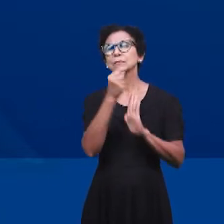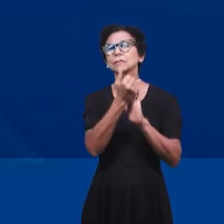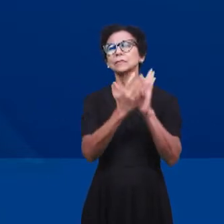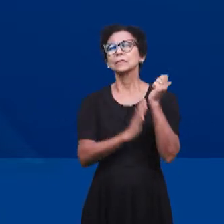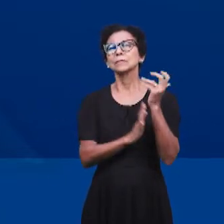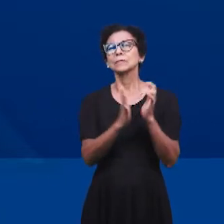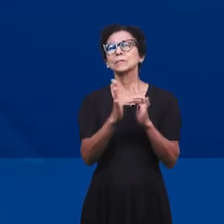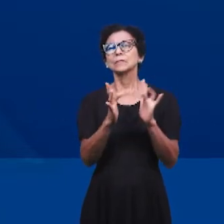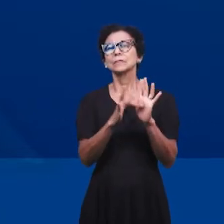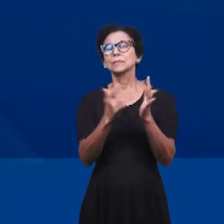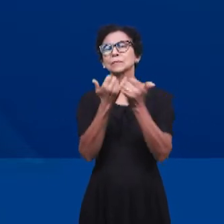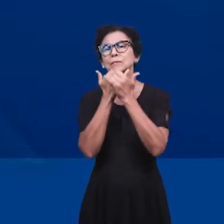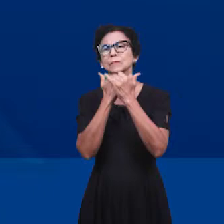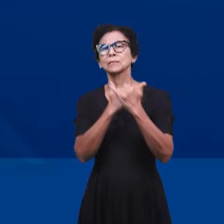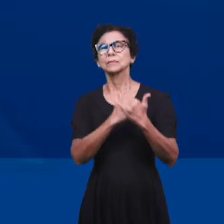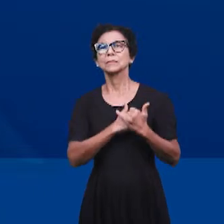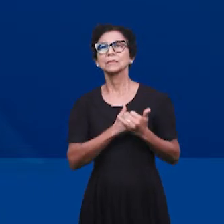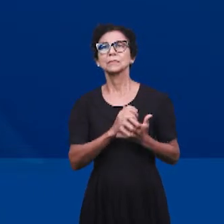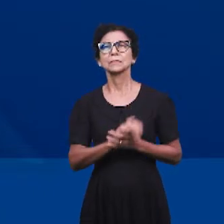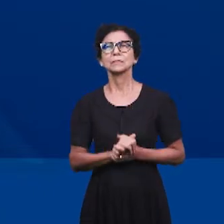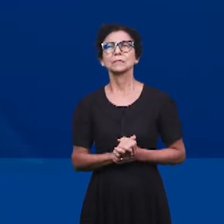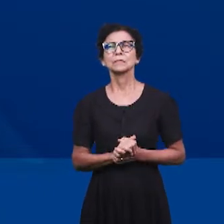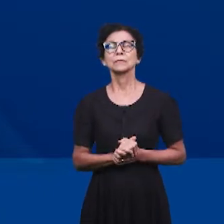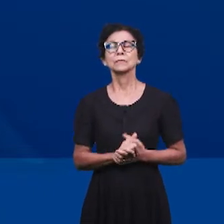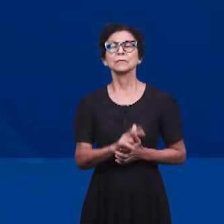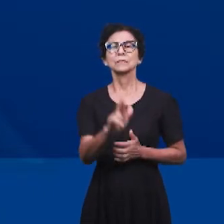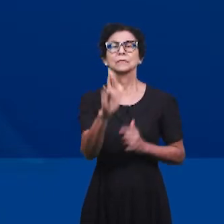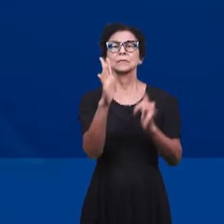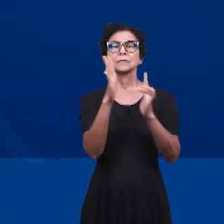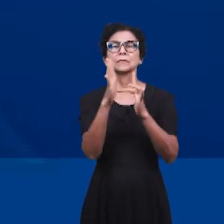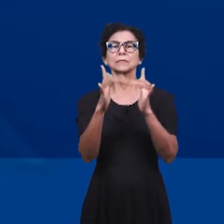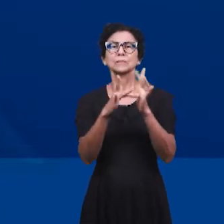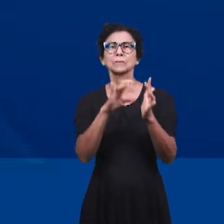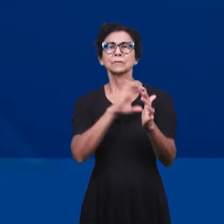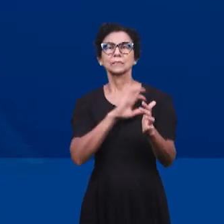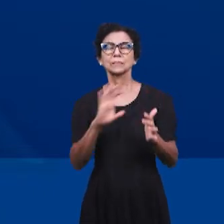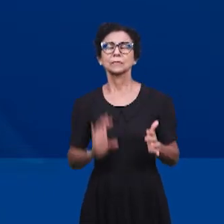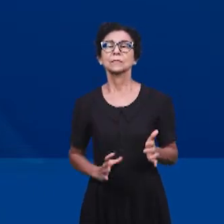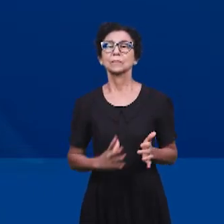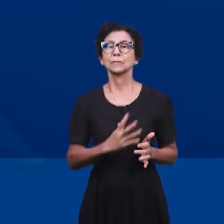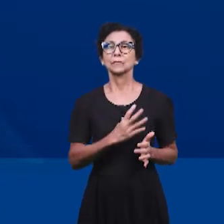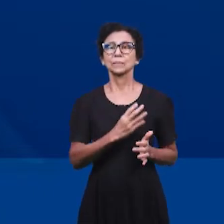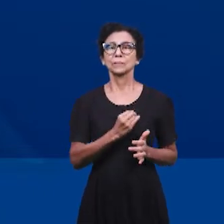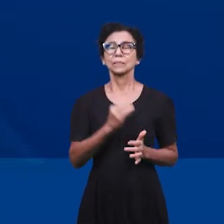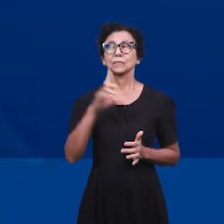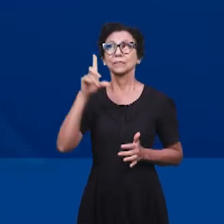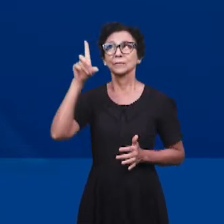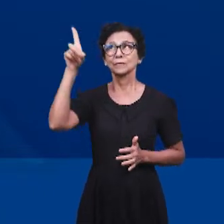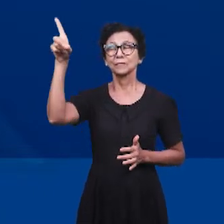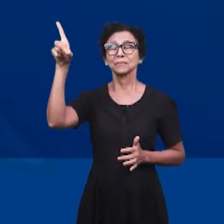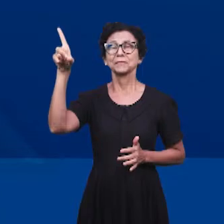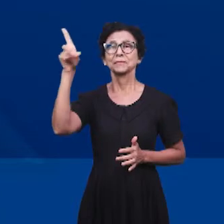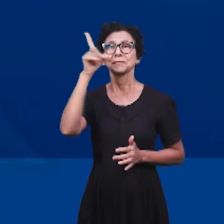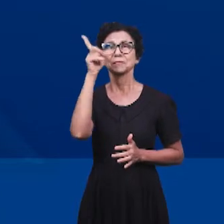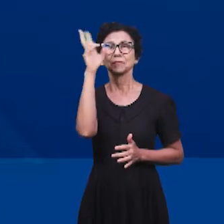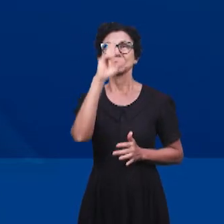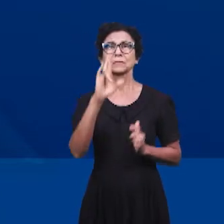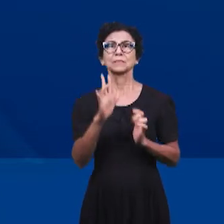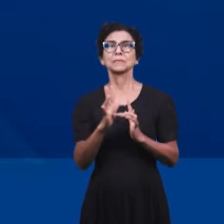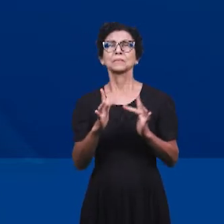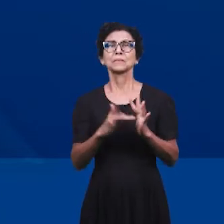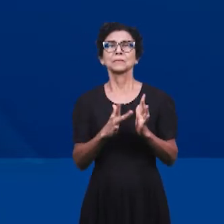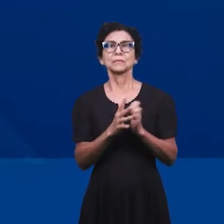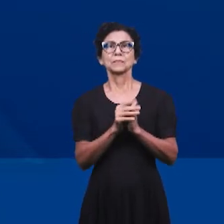pecados? Jesus Cristo, Filho de Deus. A paz do Senhor. A paz do Senhor